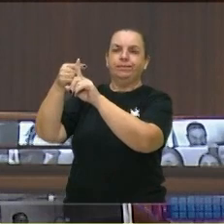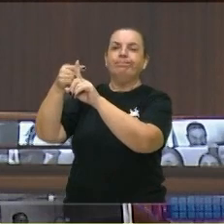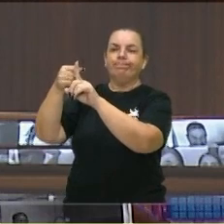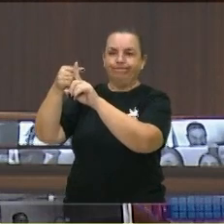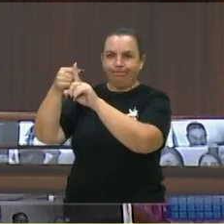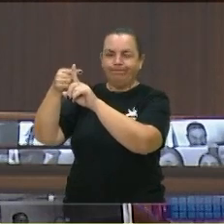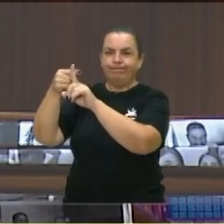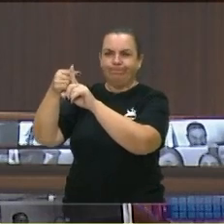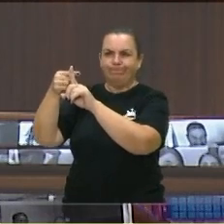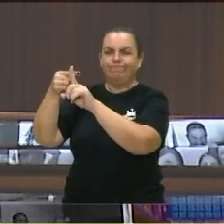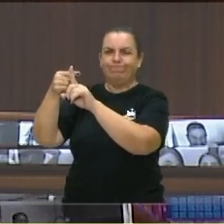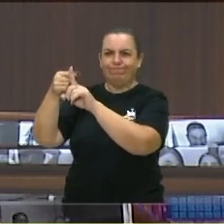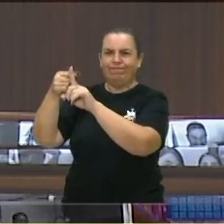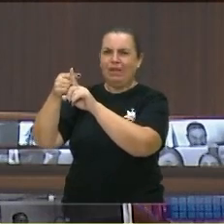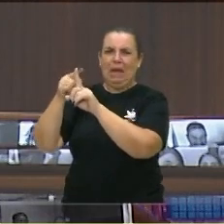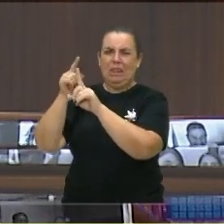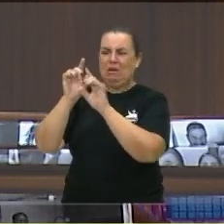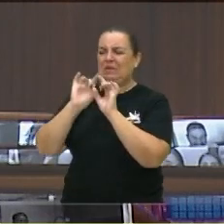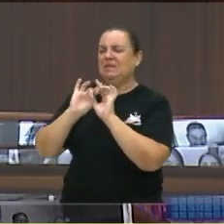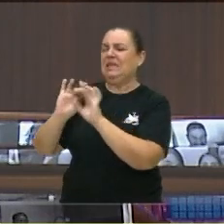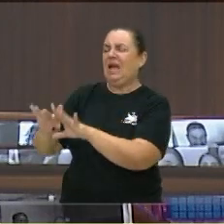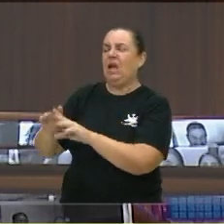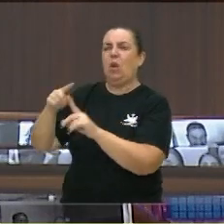a não renunciar ao Calvário,